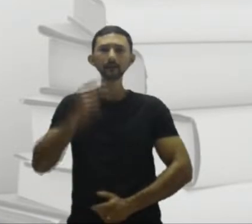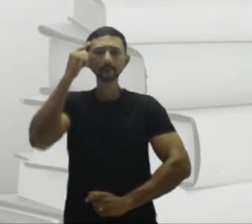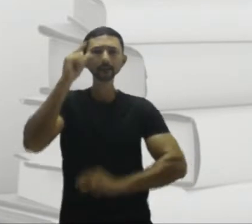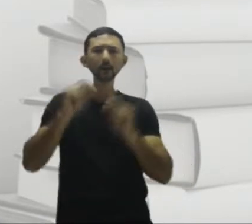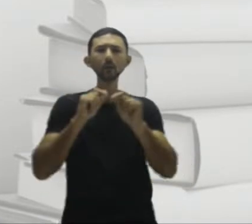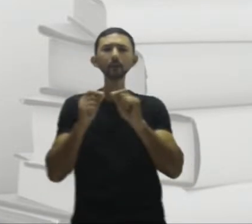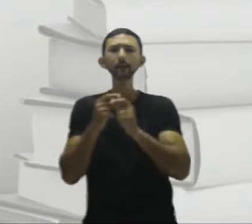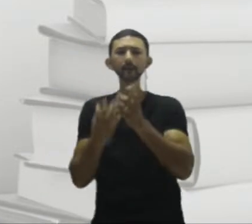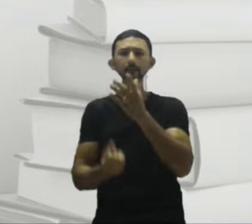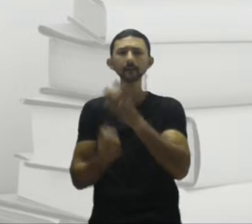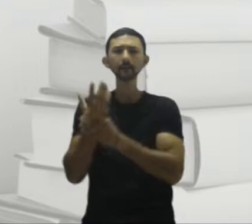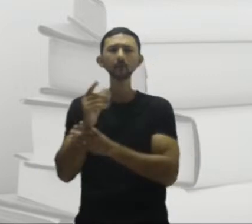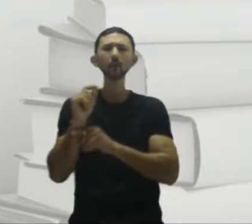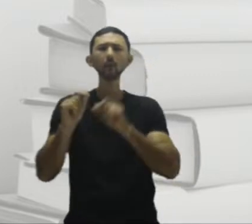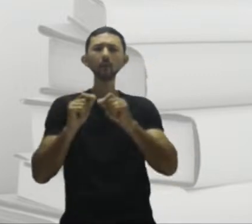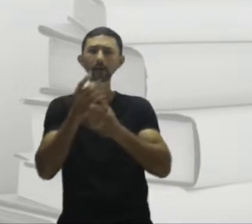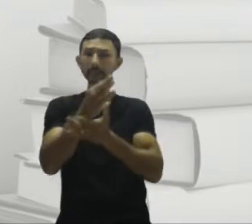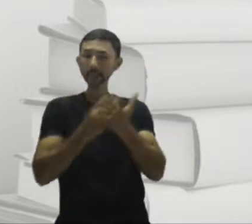Quem produziu